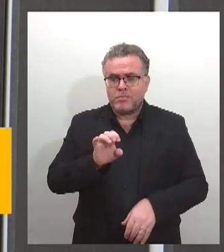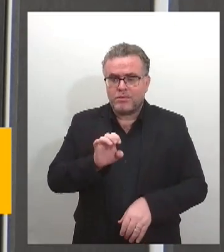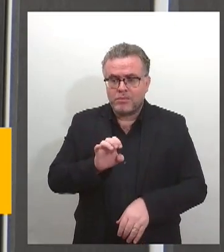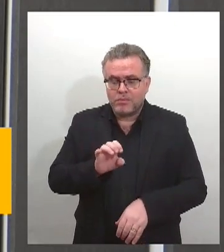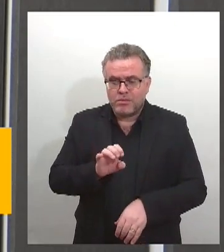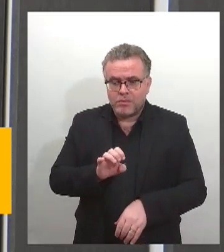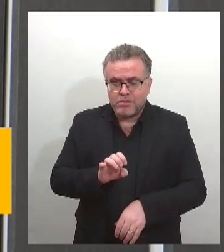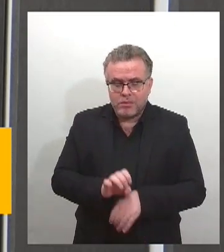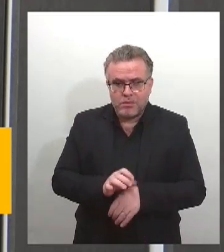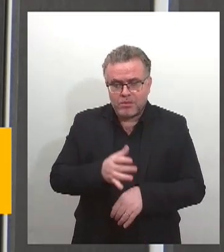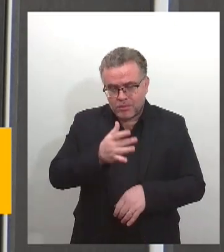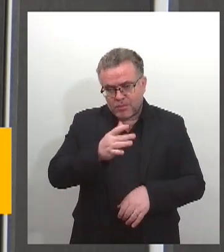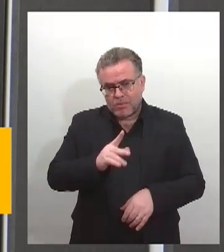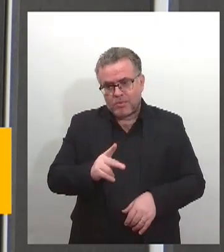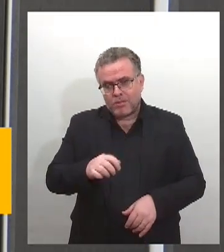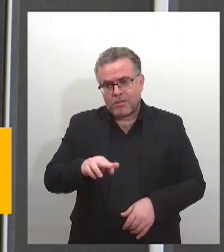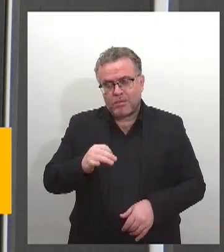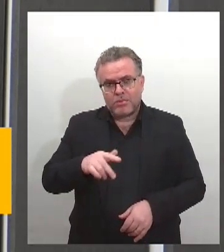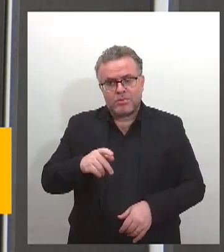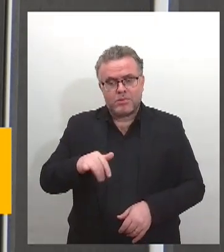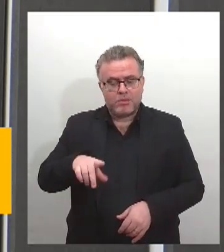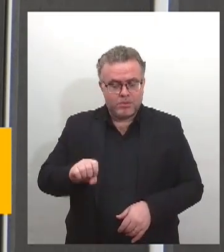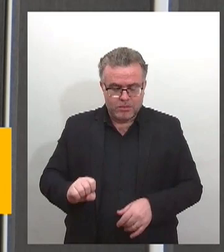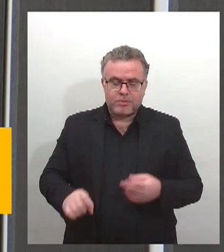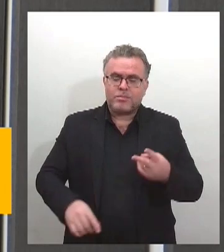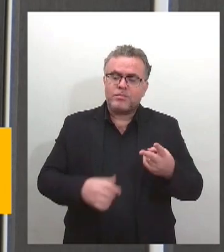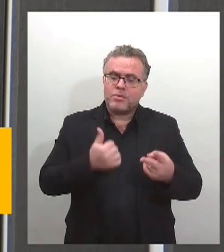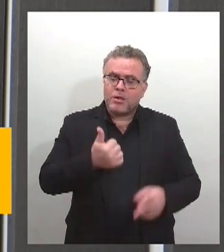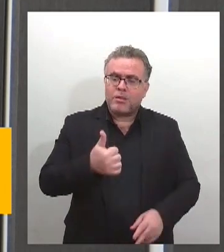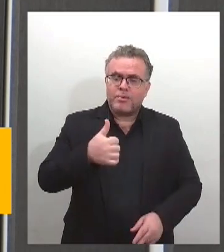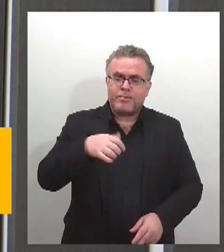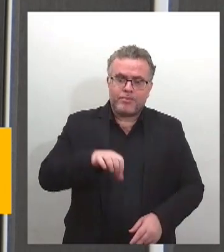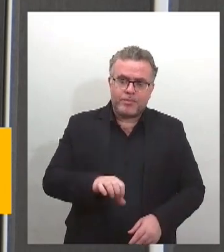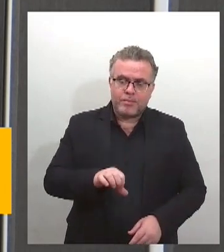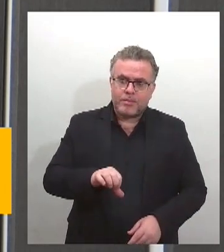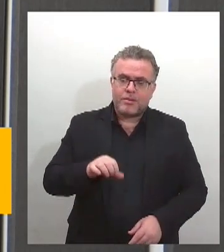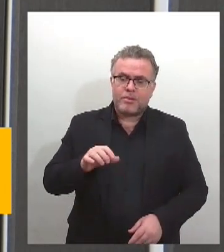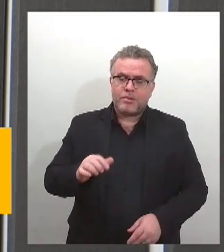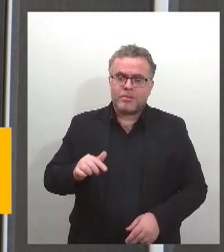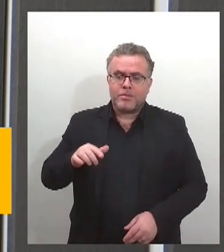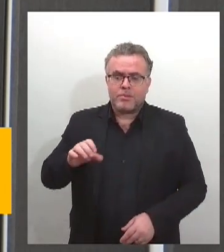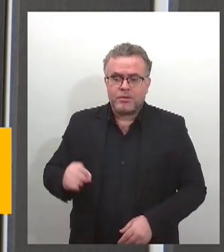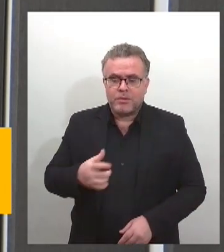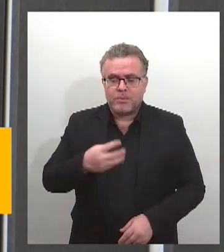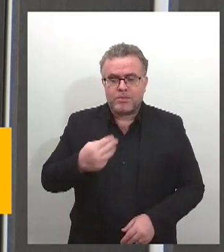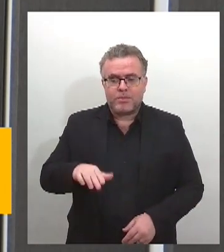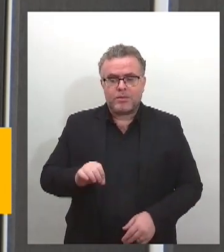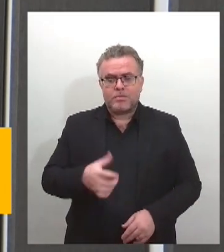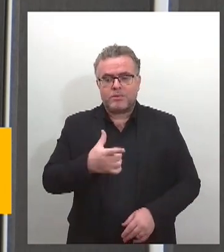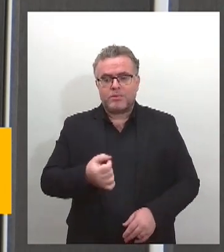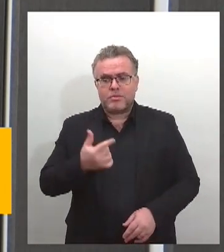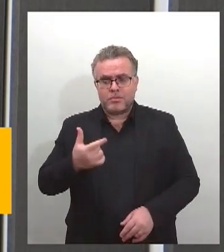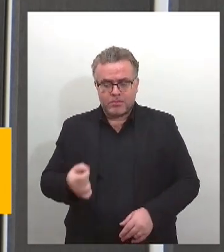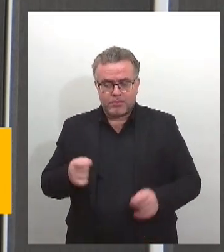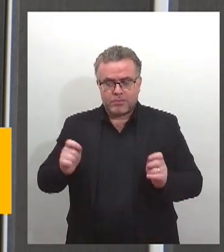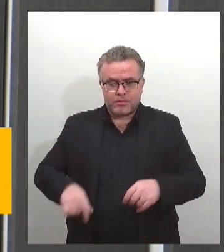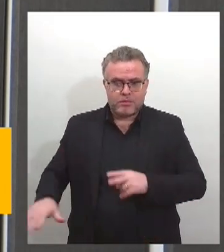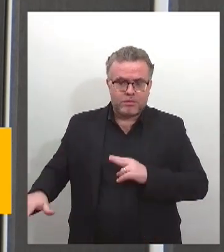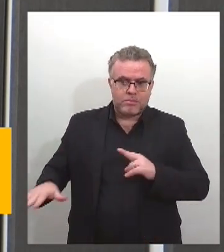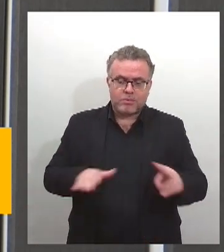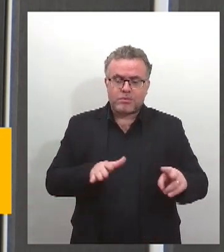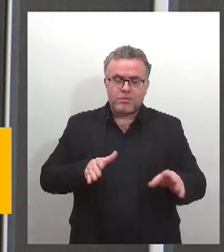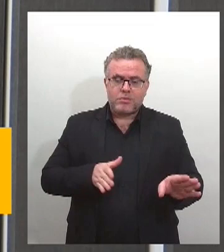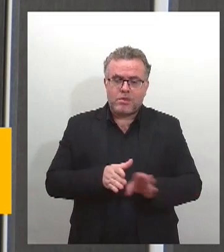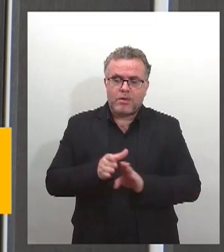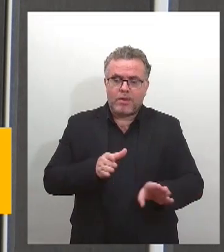Lei número 8.670, de março de 2020, que institui a Semana para Sensibilização e Defesa